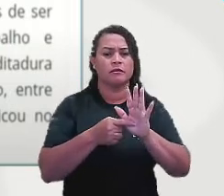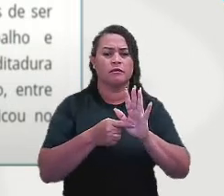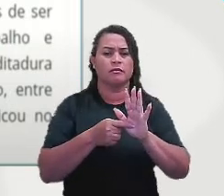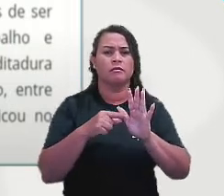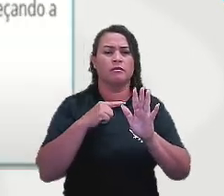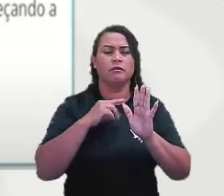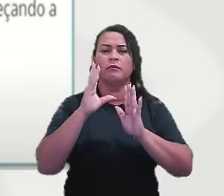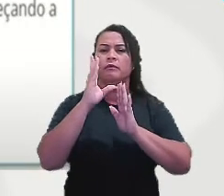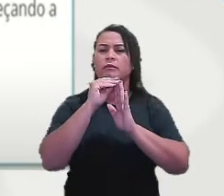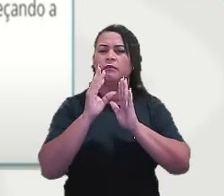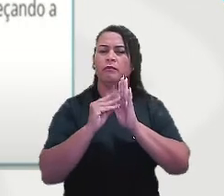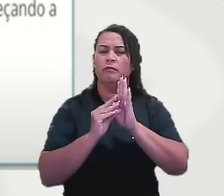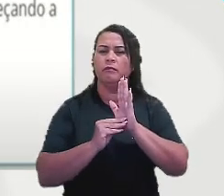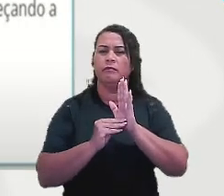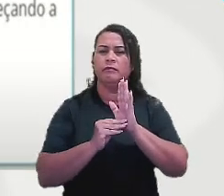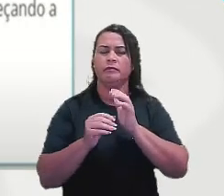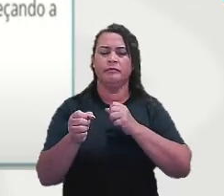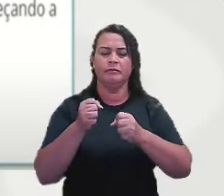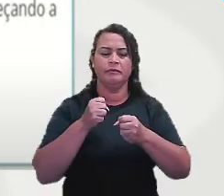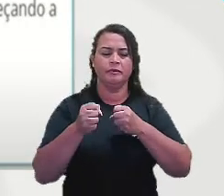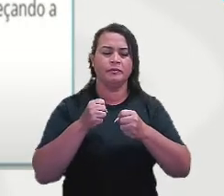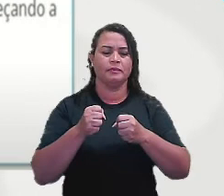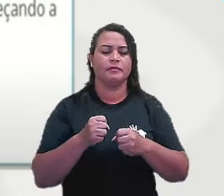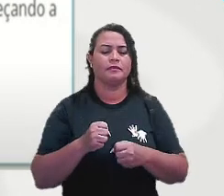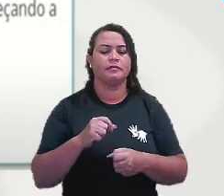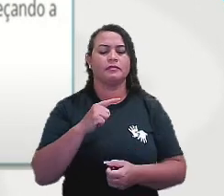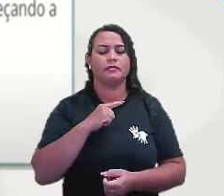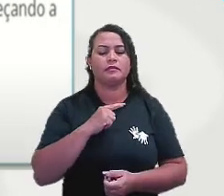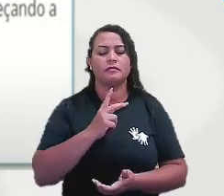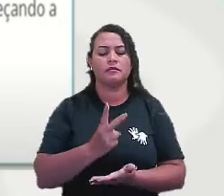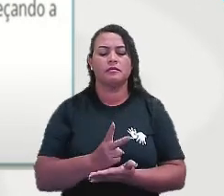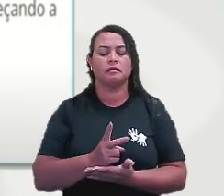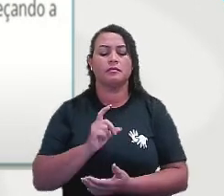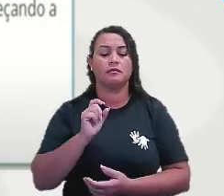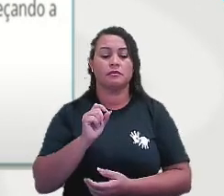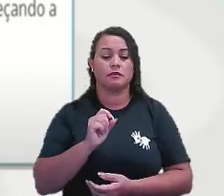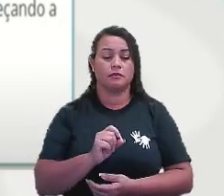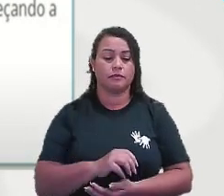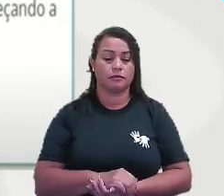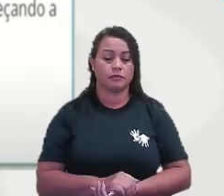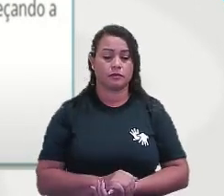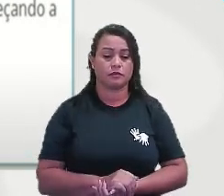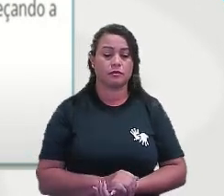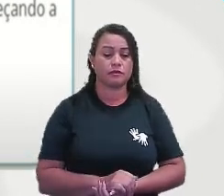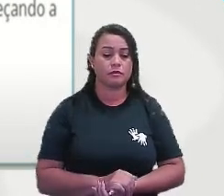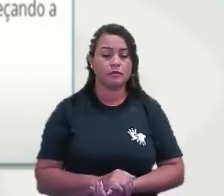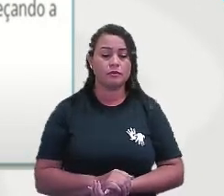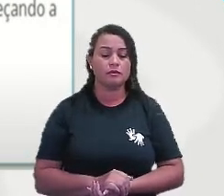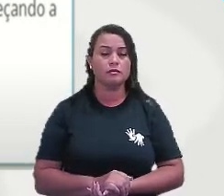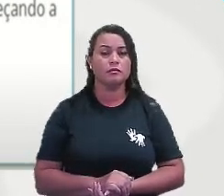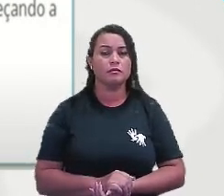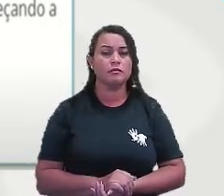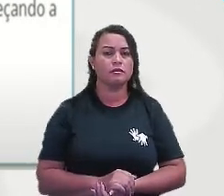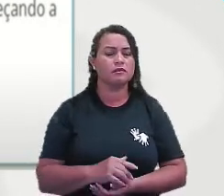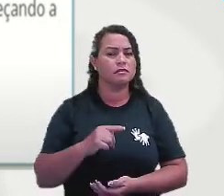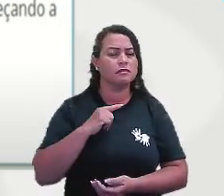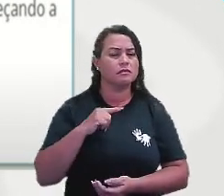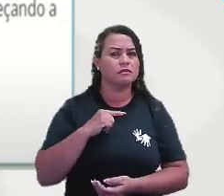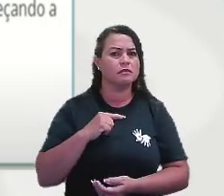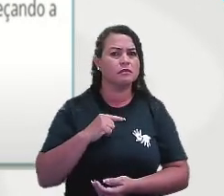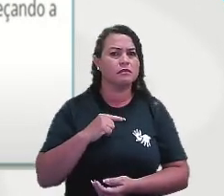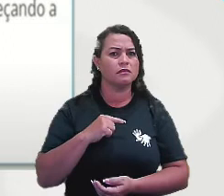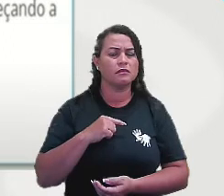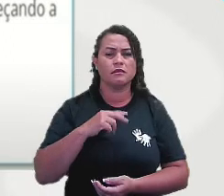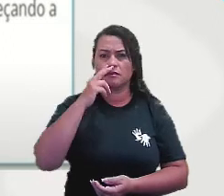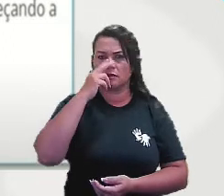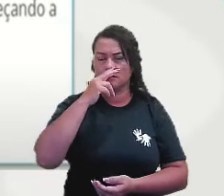reportagem. Aí aqui, ó, dando continuidade, temos aqui a continuação da mesma reportagem